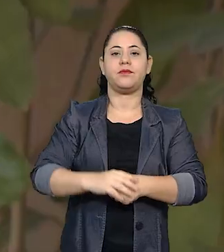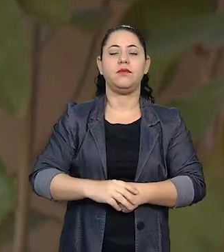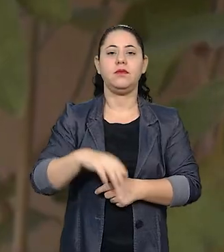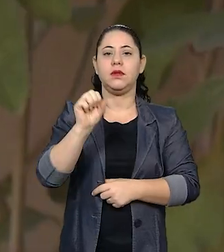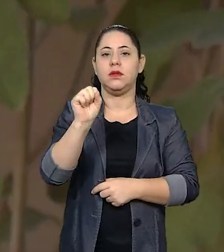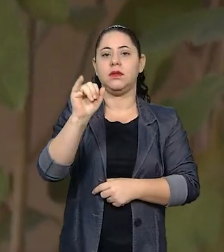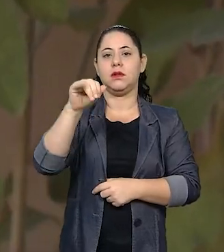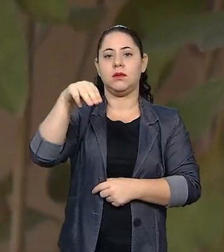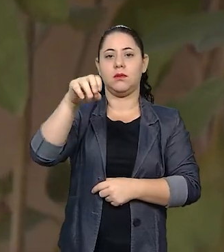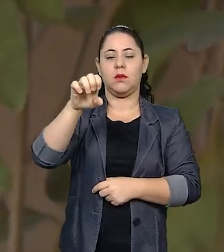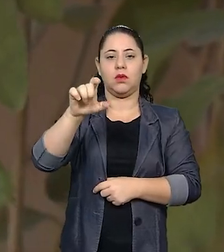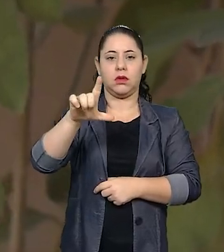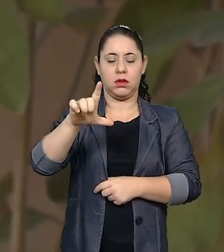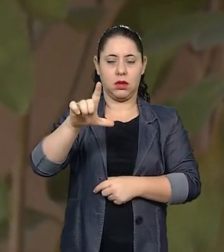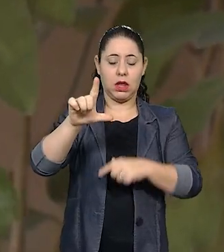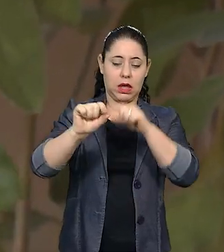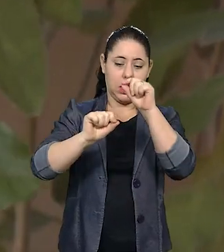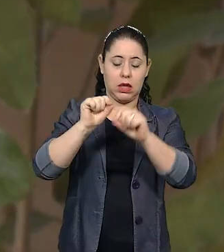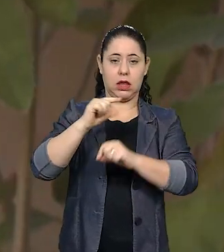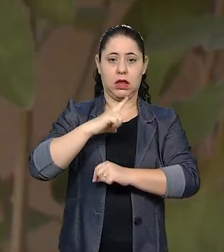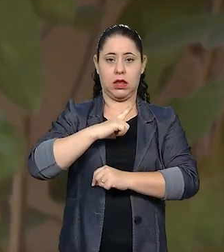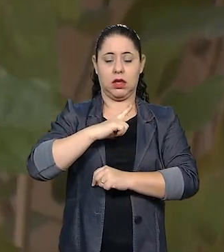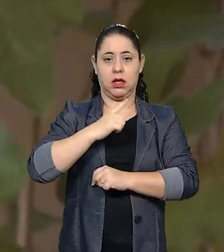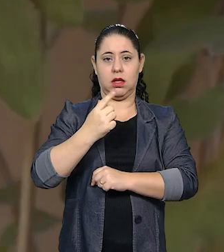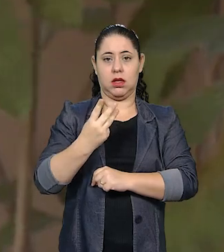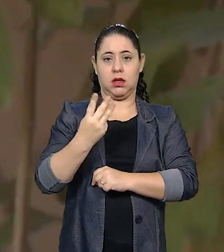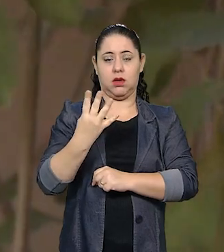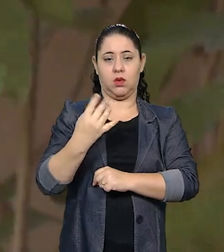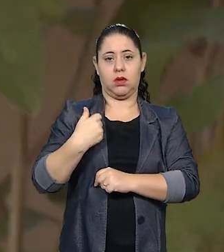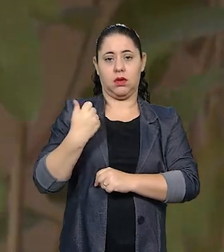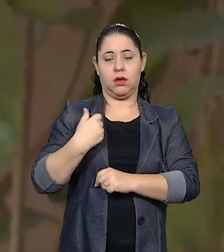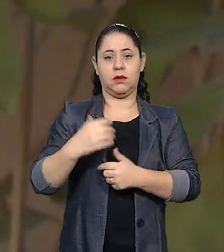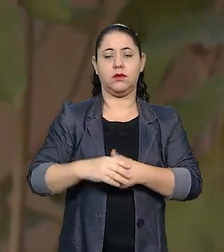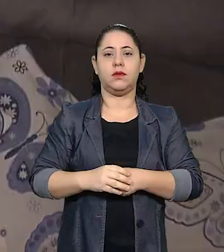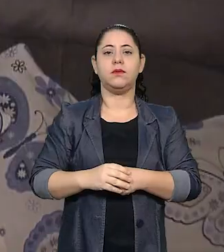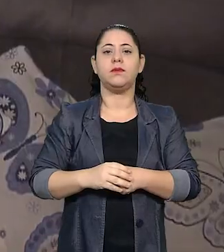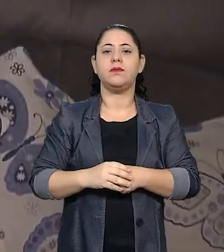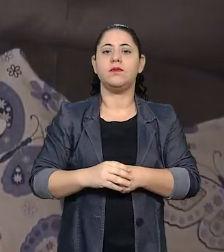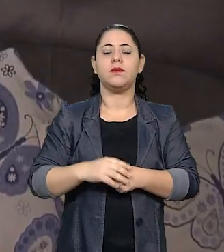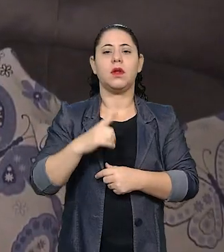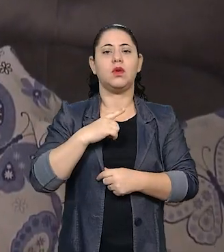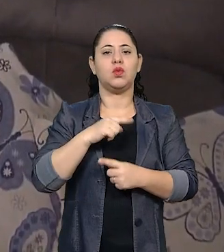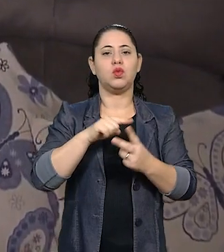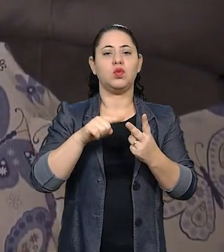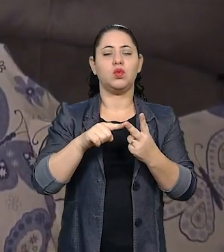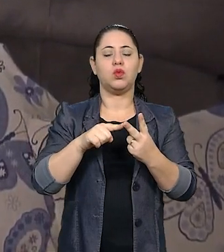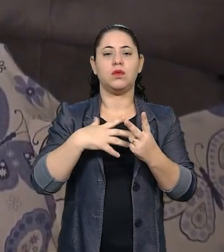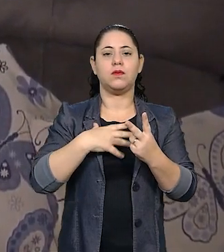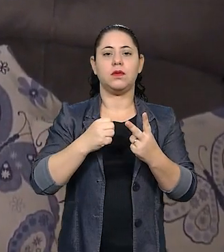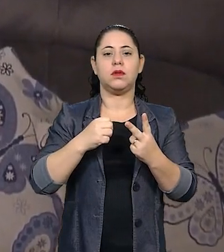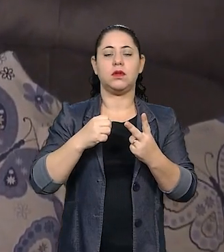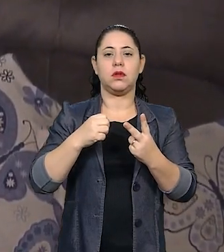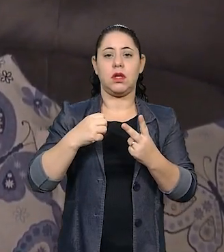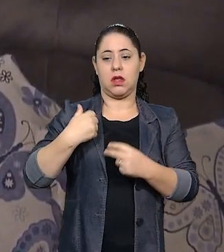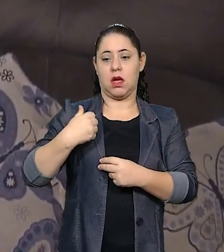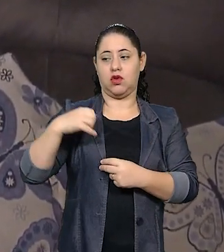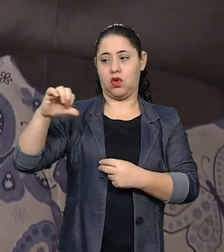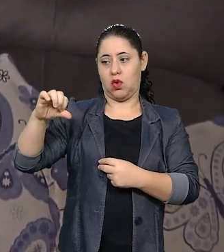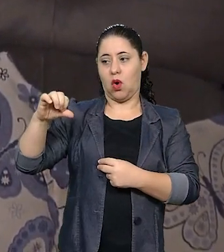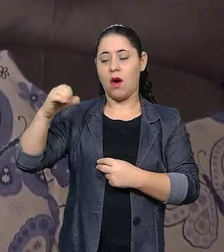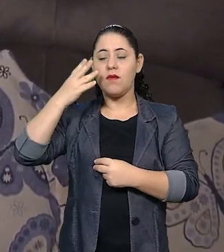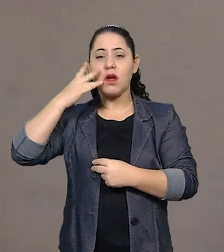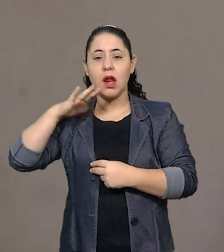Ia ajudar dentro de casa meu esposo, que é só ele que trabalha para sustentar a casa. Simone tem 34 anos e mora no